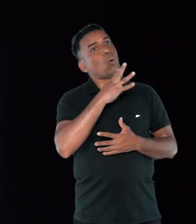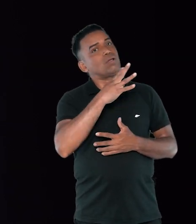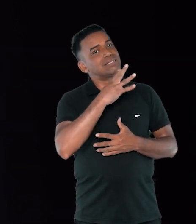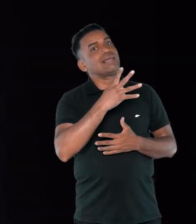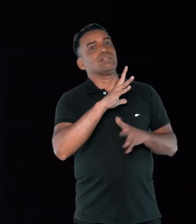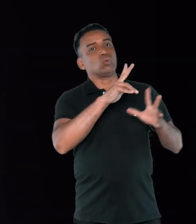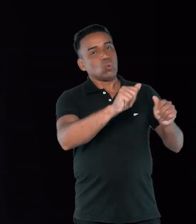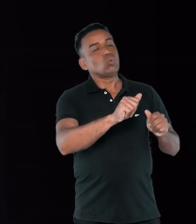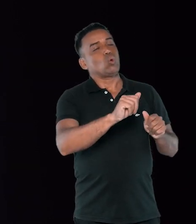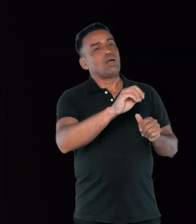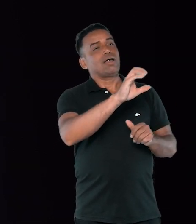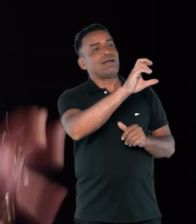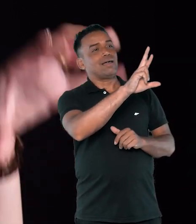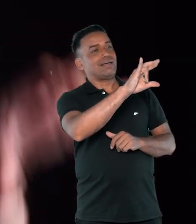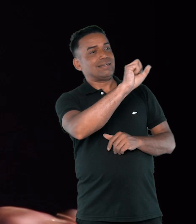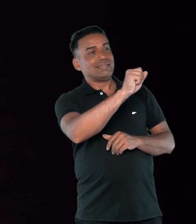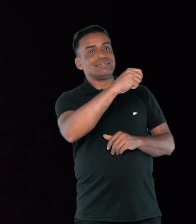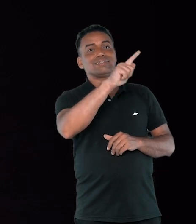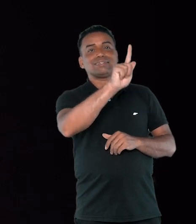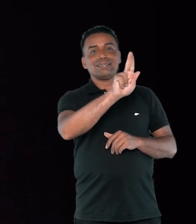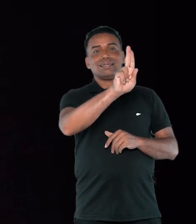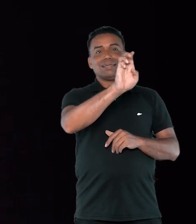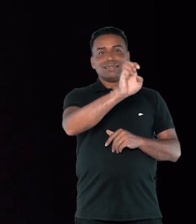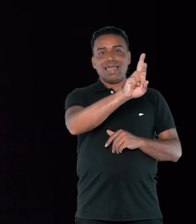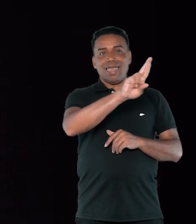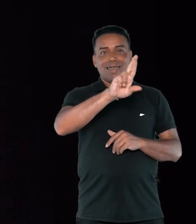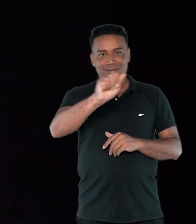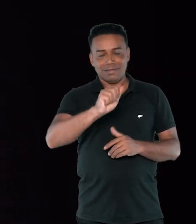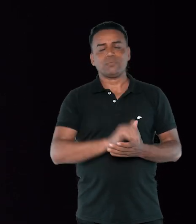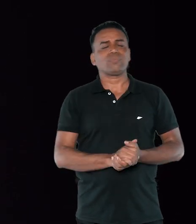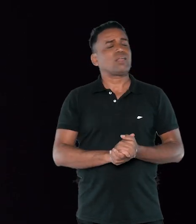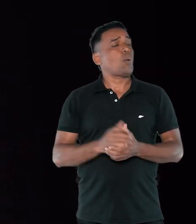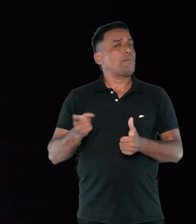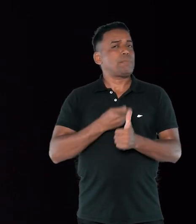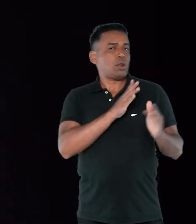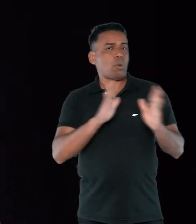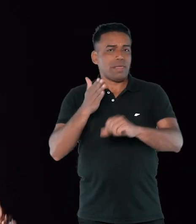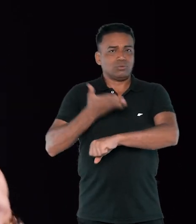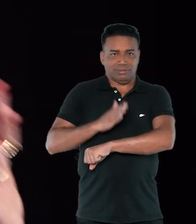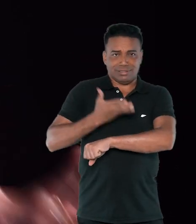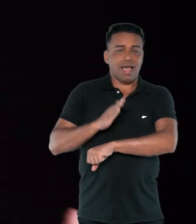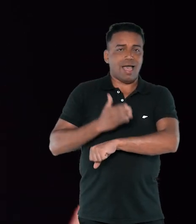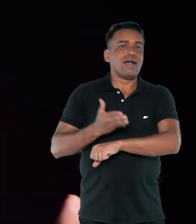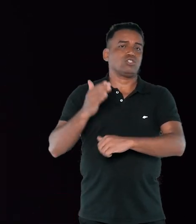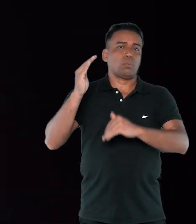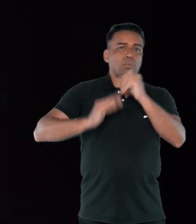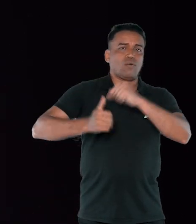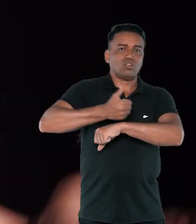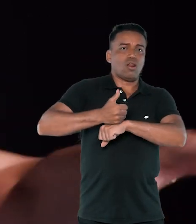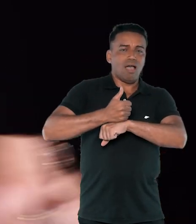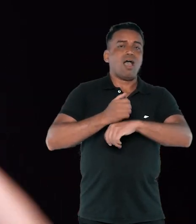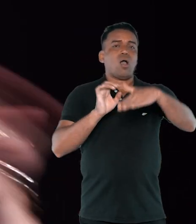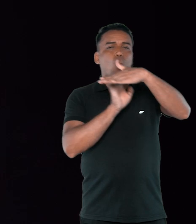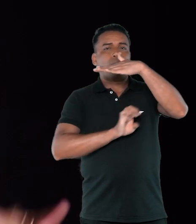A Cris, ela era redatora lá, a máquina Olivetti ainda. E eu me sentei na mesa com ela, em frente.